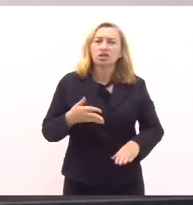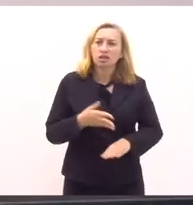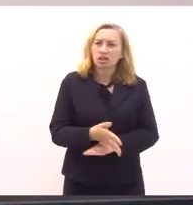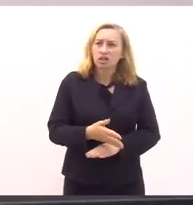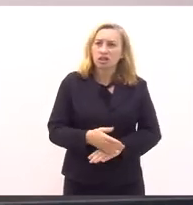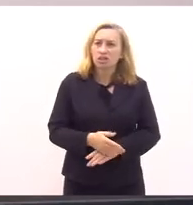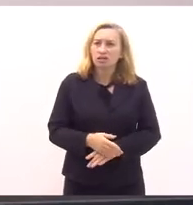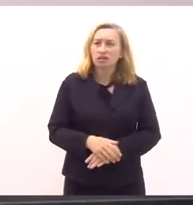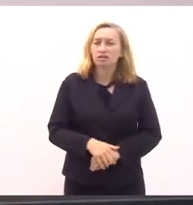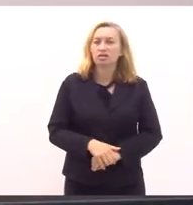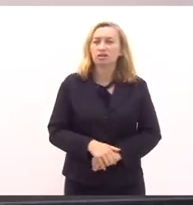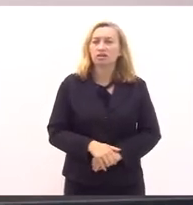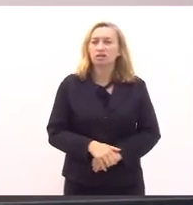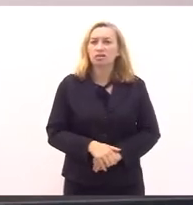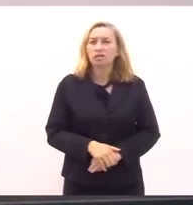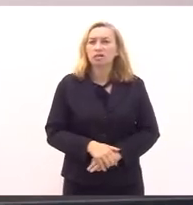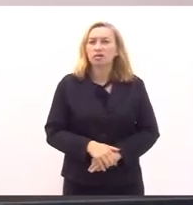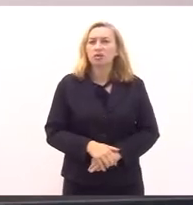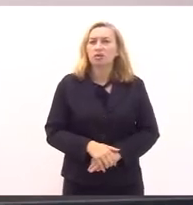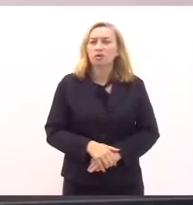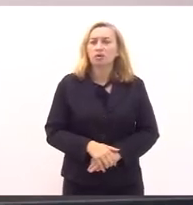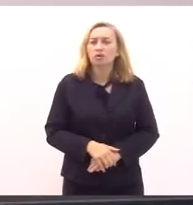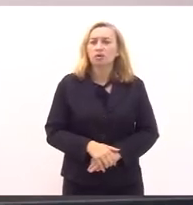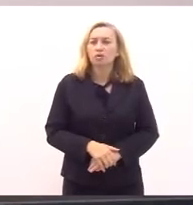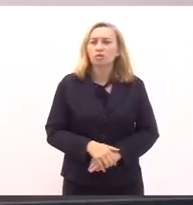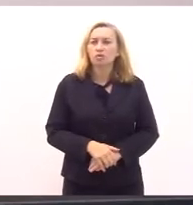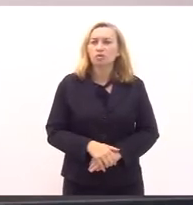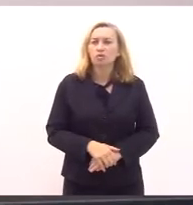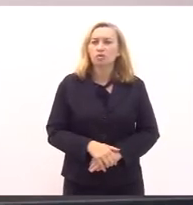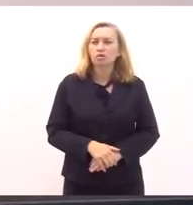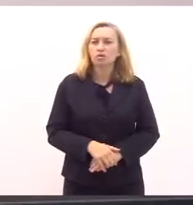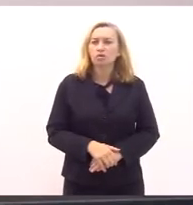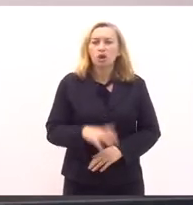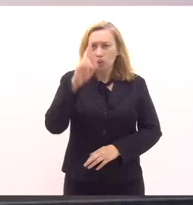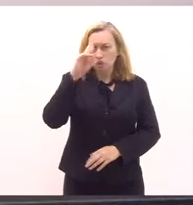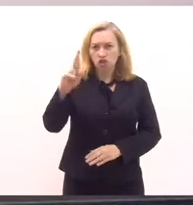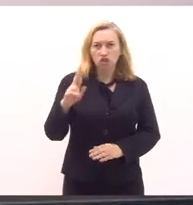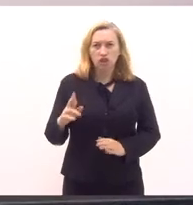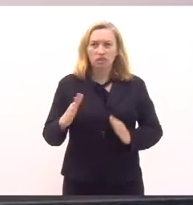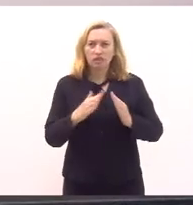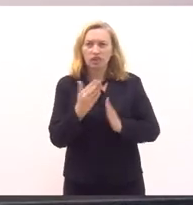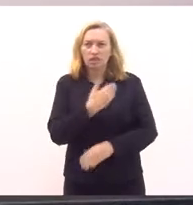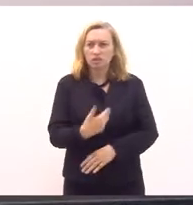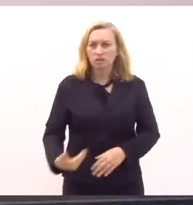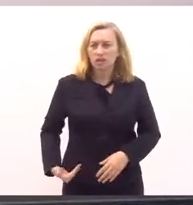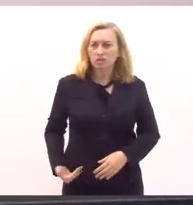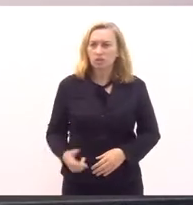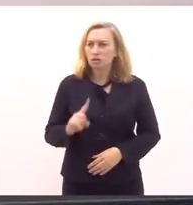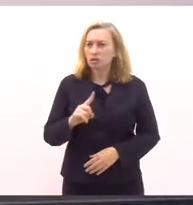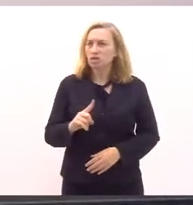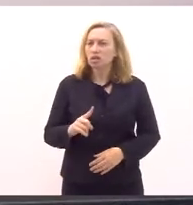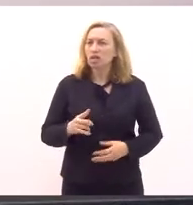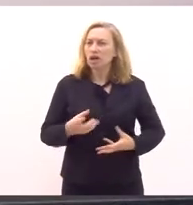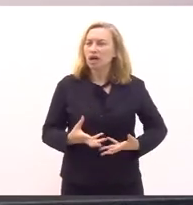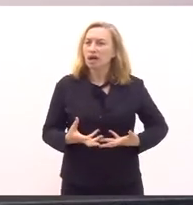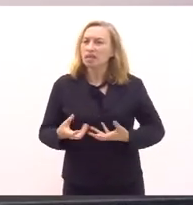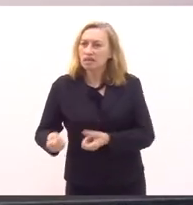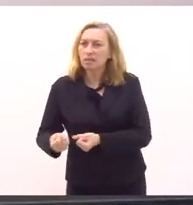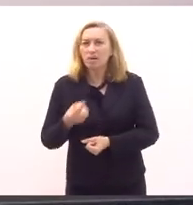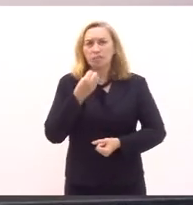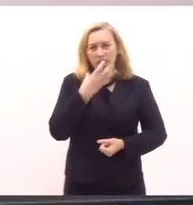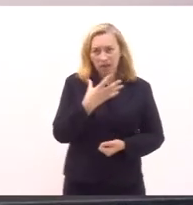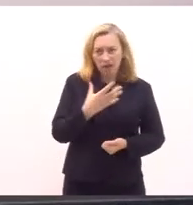lá. Não adianta o chefe da Casa Civil não receber, recebe muito bem, senhor